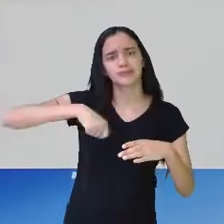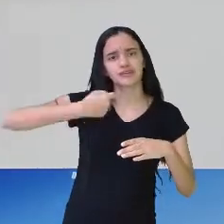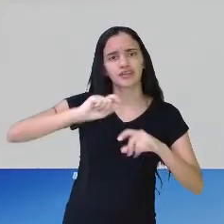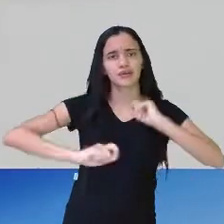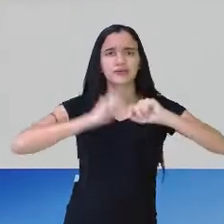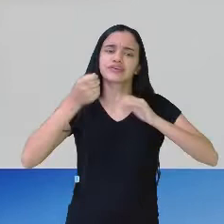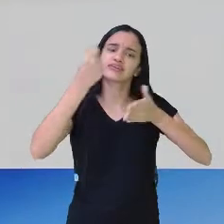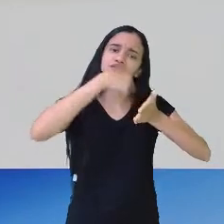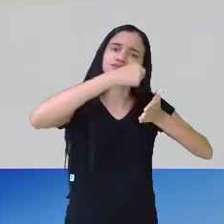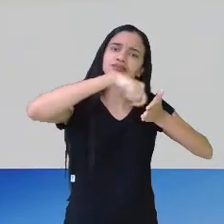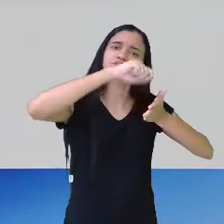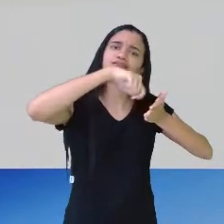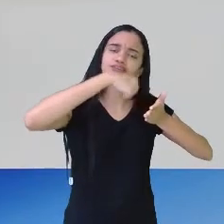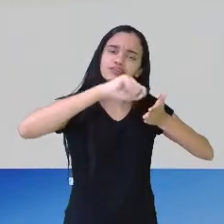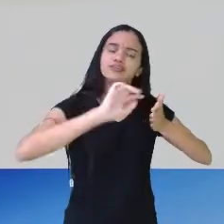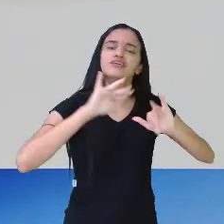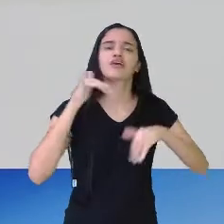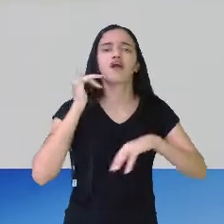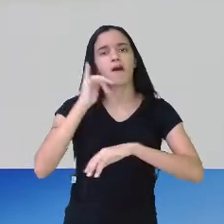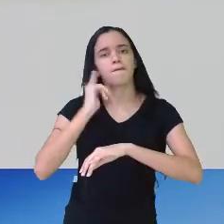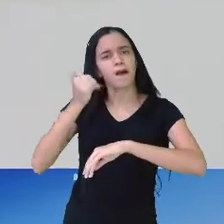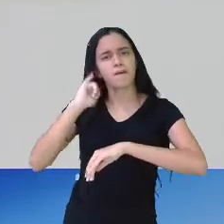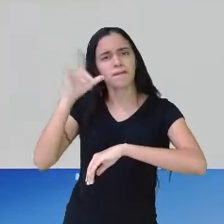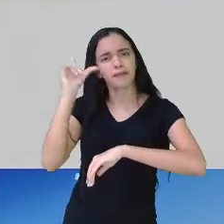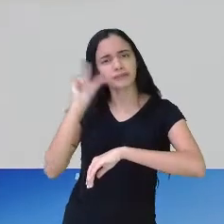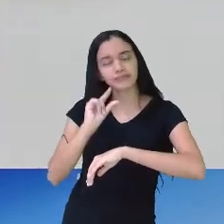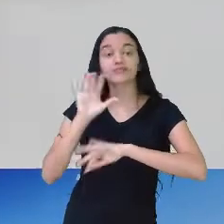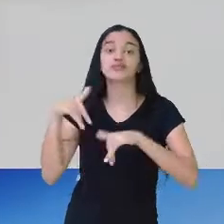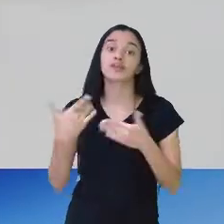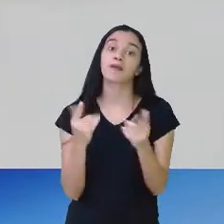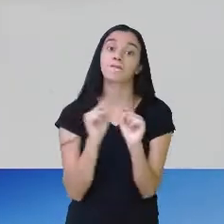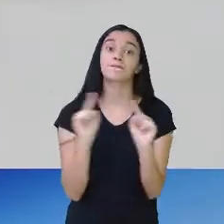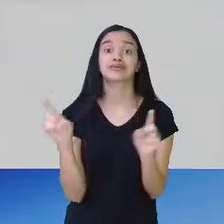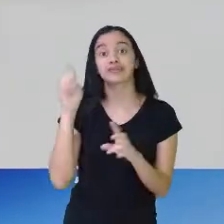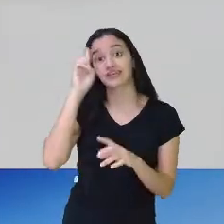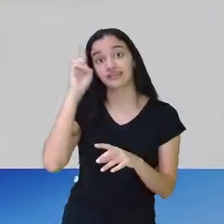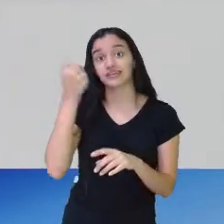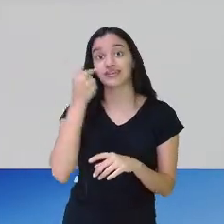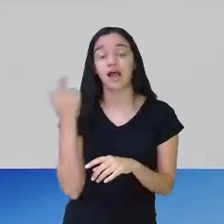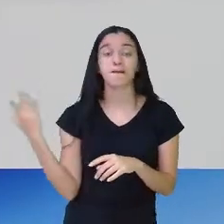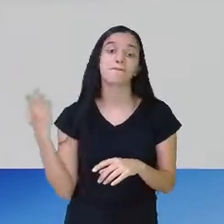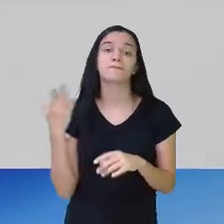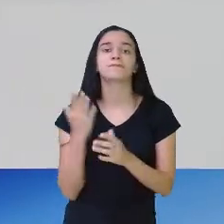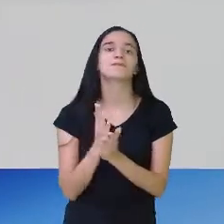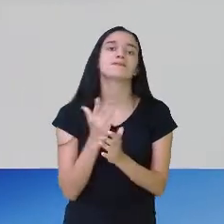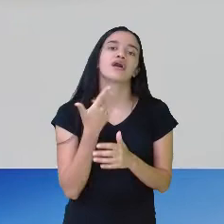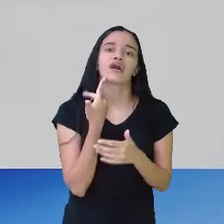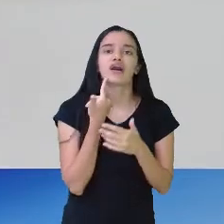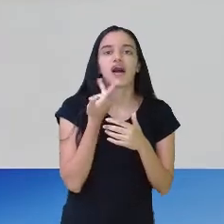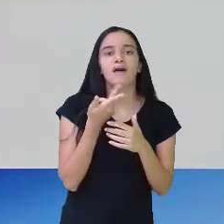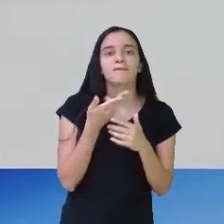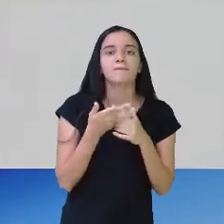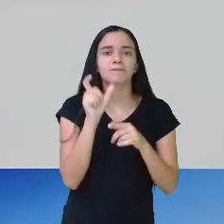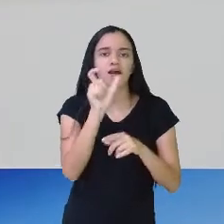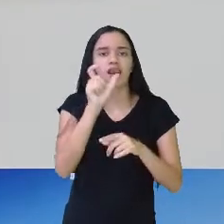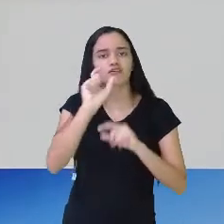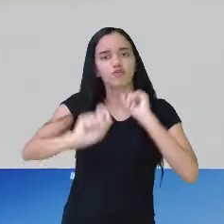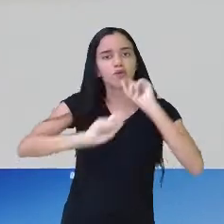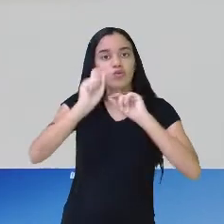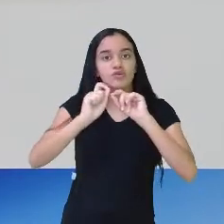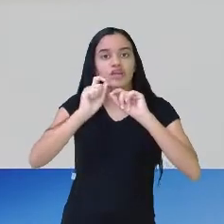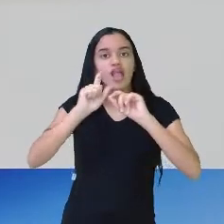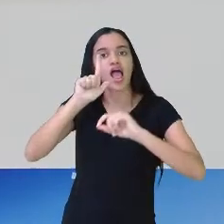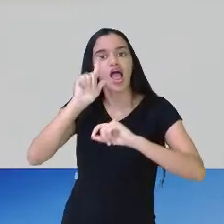escrever o máximo de mini contos possíveis com essa palavra. E aí, nesse dia, a palavra foi língua. Então, veja, além de ter o